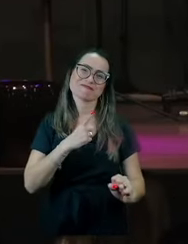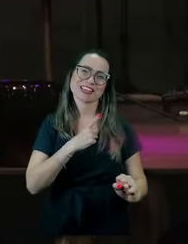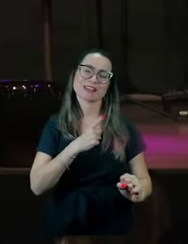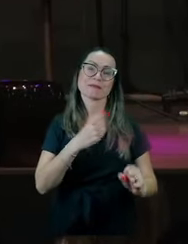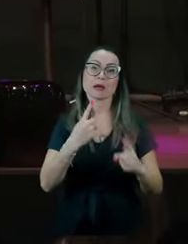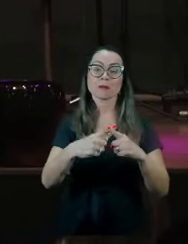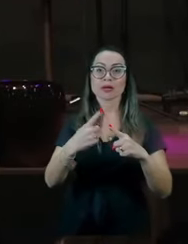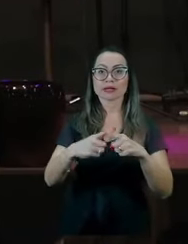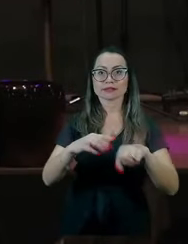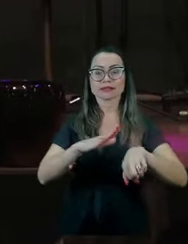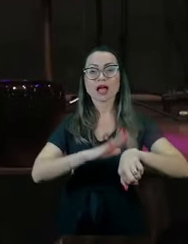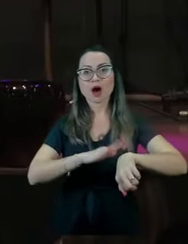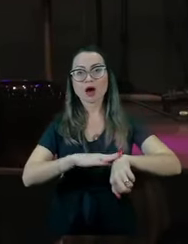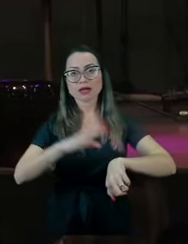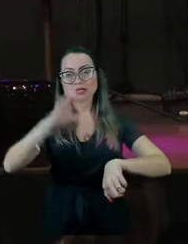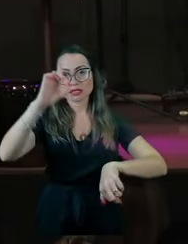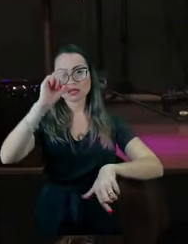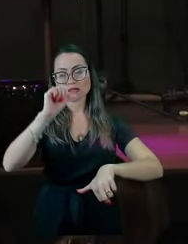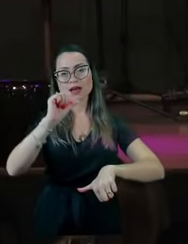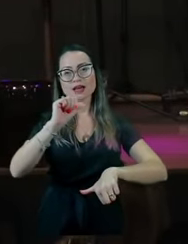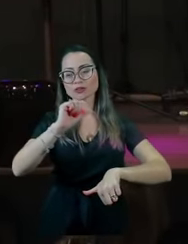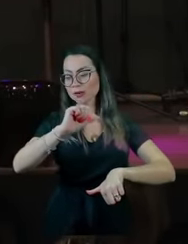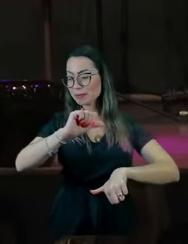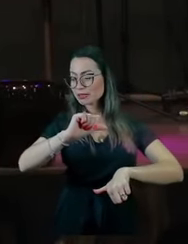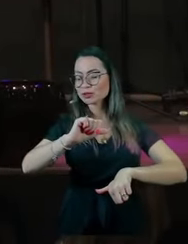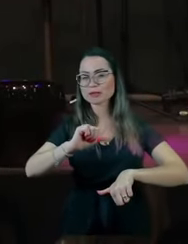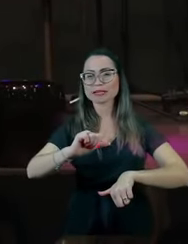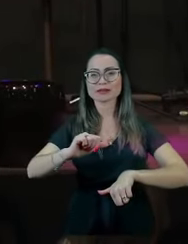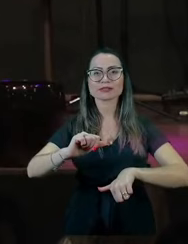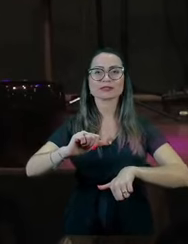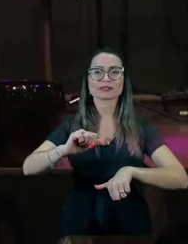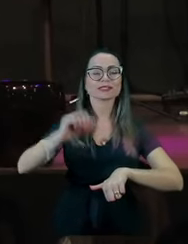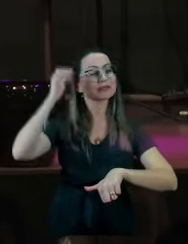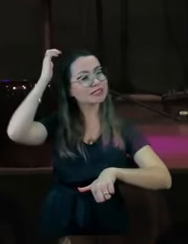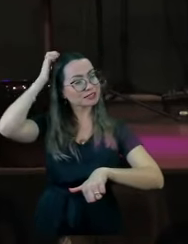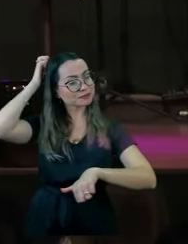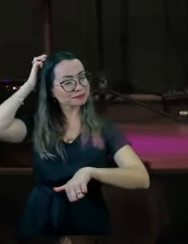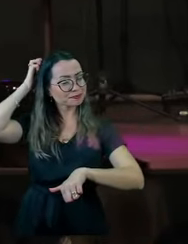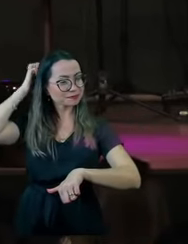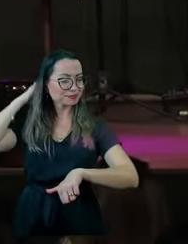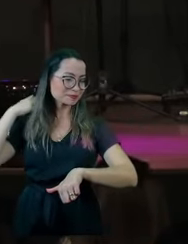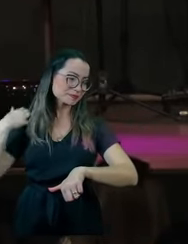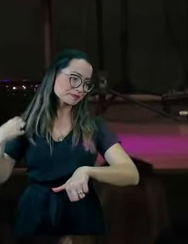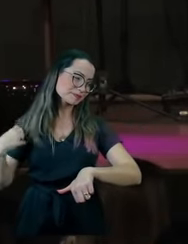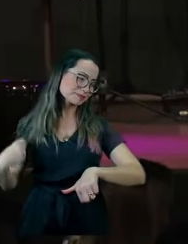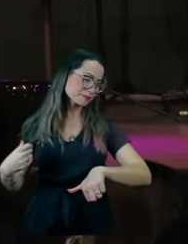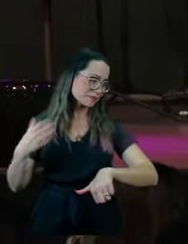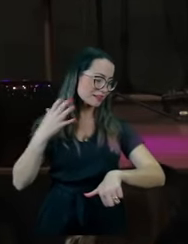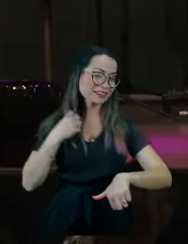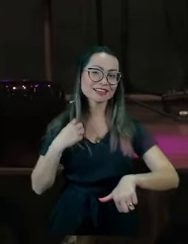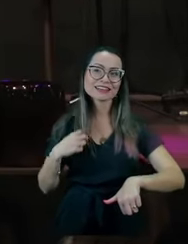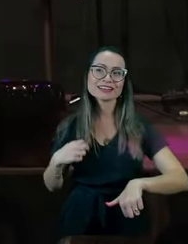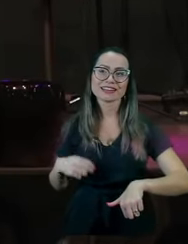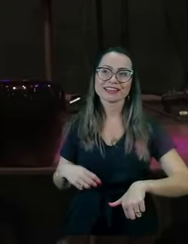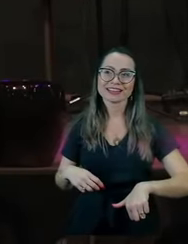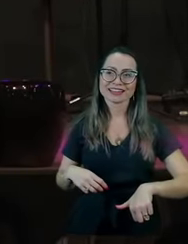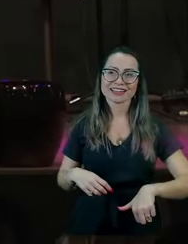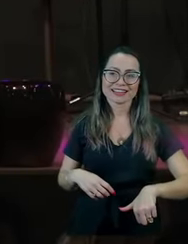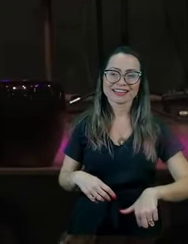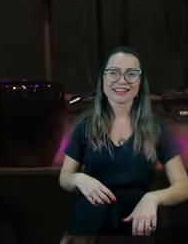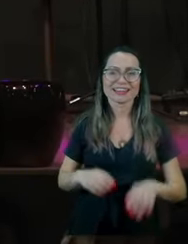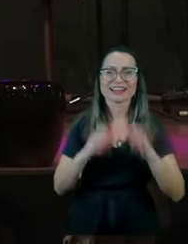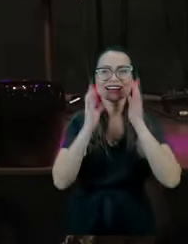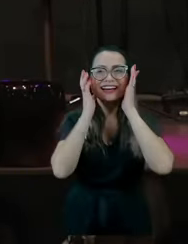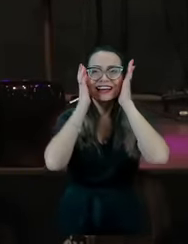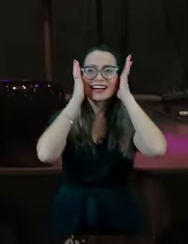ciclo de amigos, nas conexões que você construiu. E Deus vai fazer algumas mudanças.